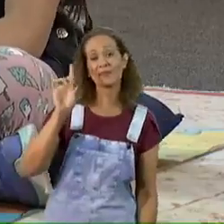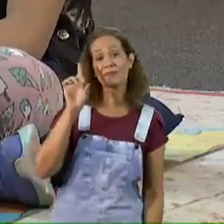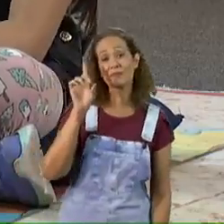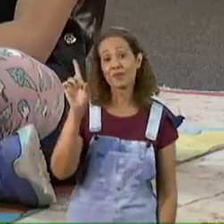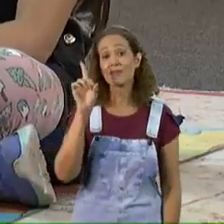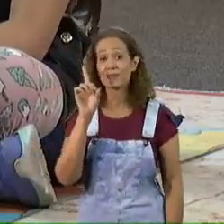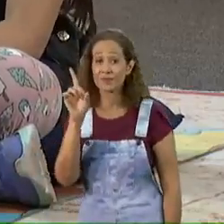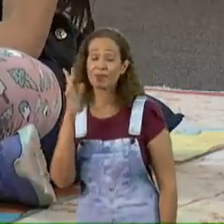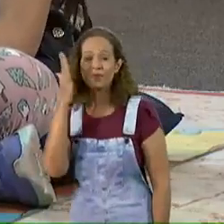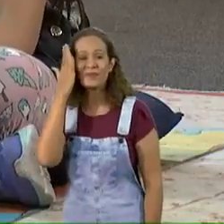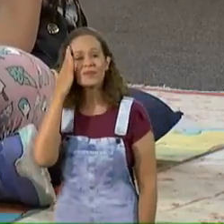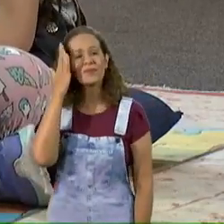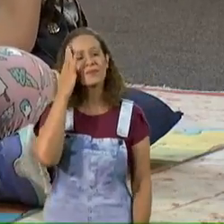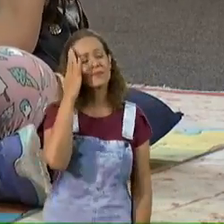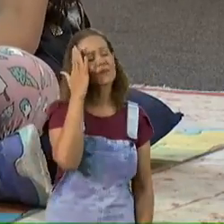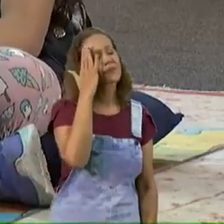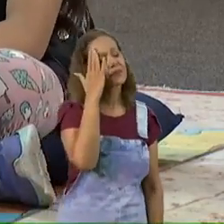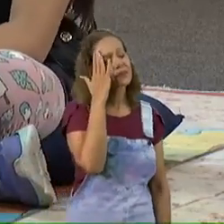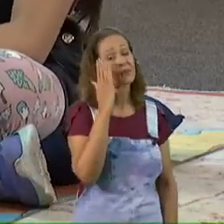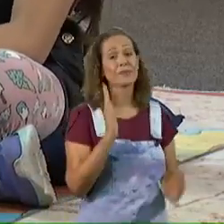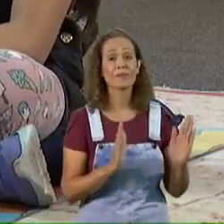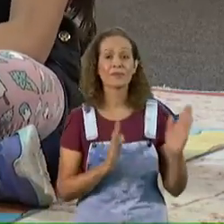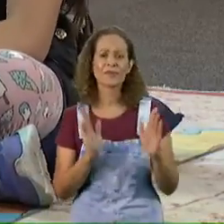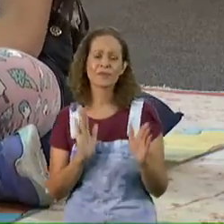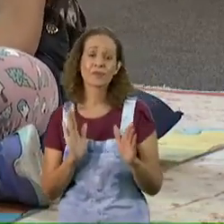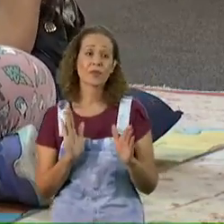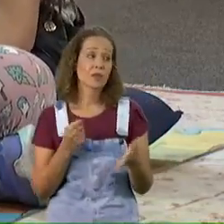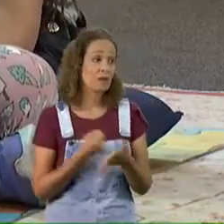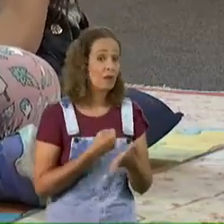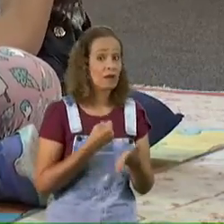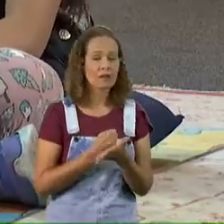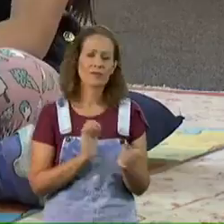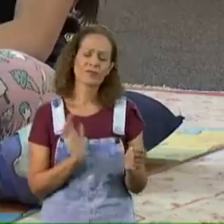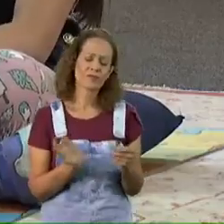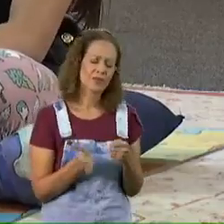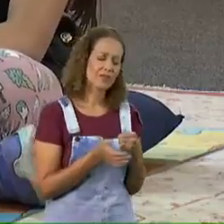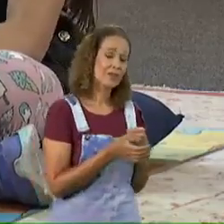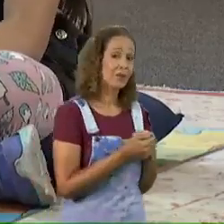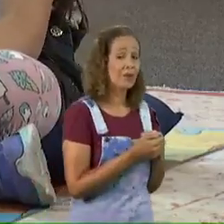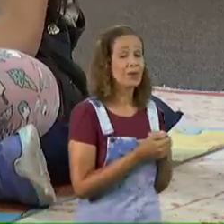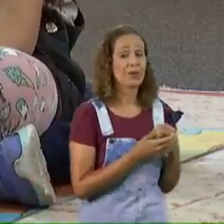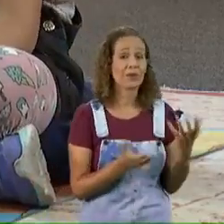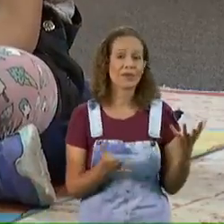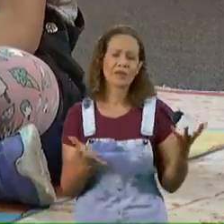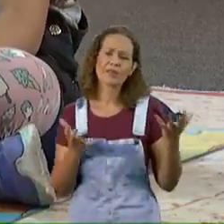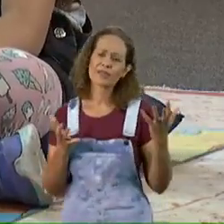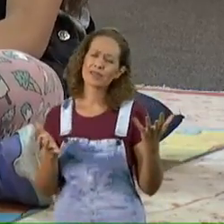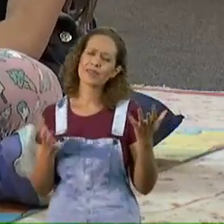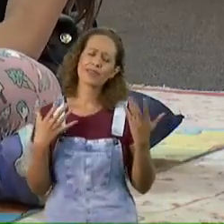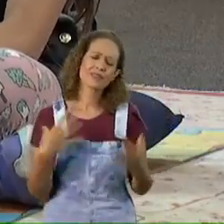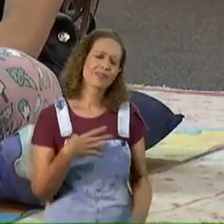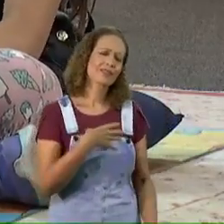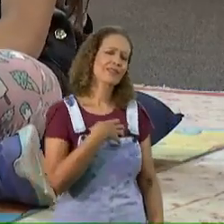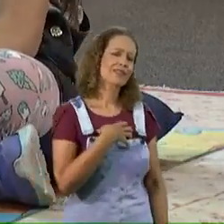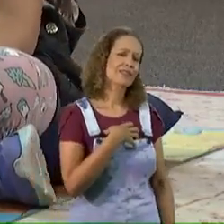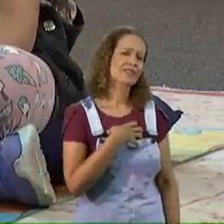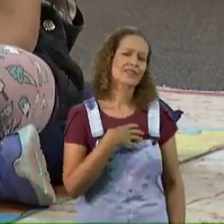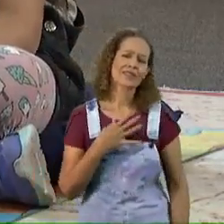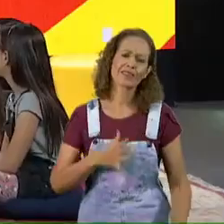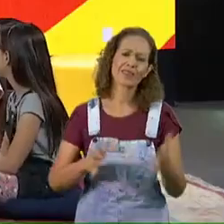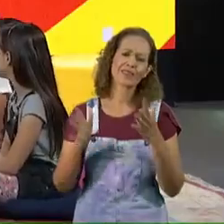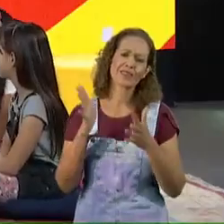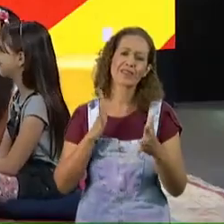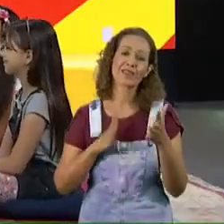um momento me esconda da luta. Deixa eu te ouvir a sua voz, Deus. Eu não lembro o resto da música.